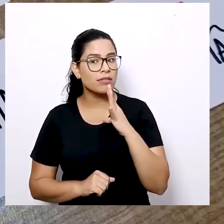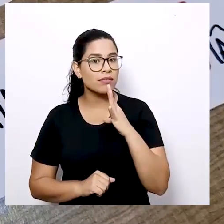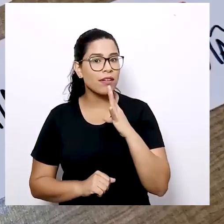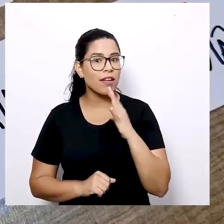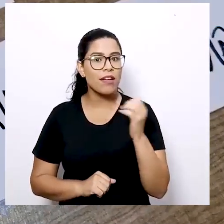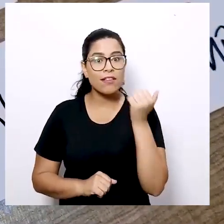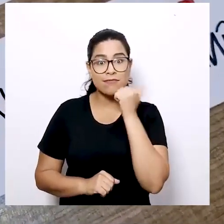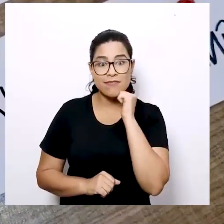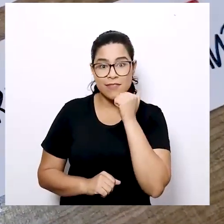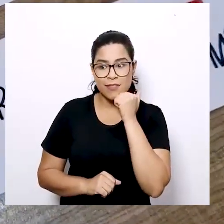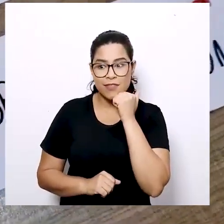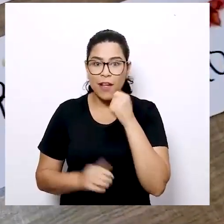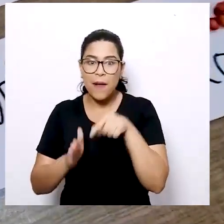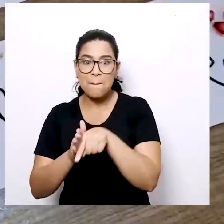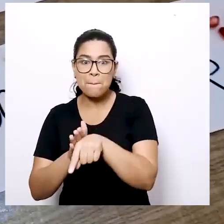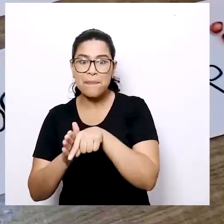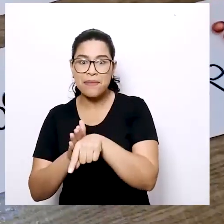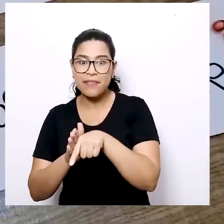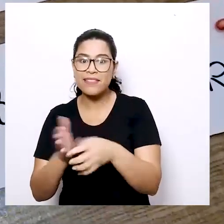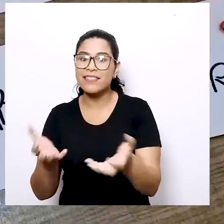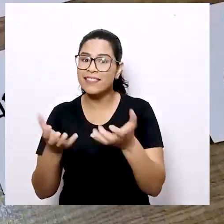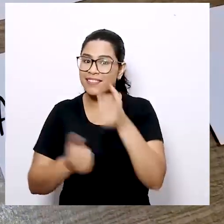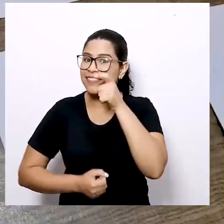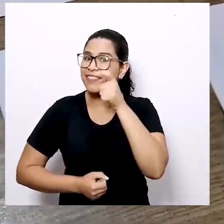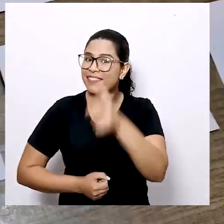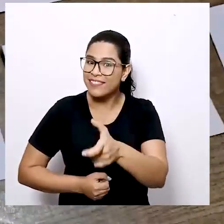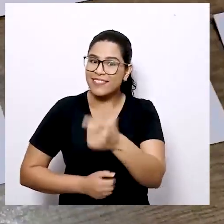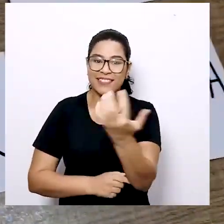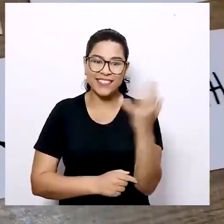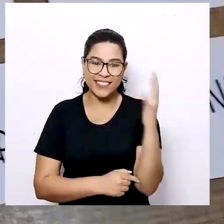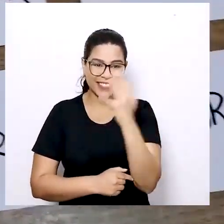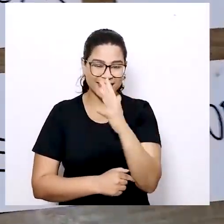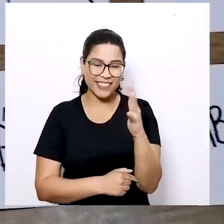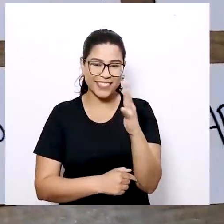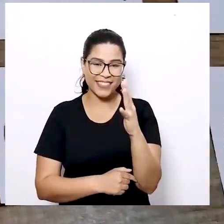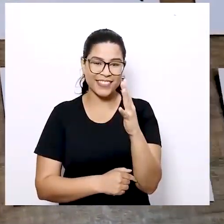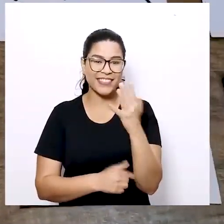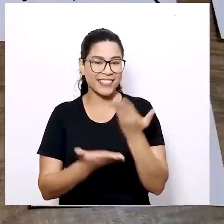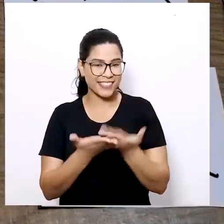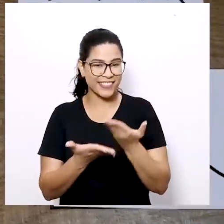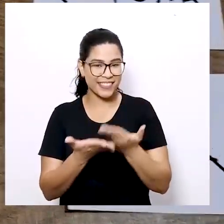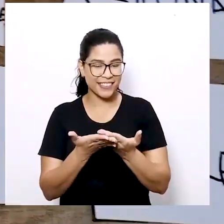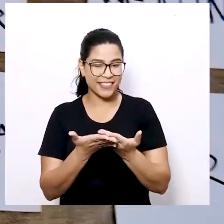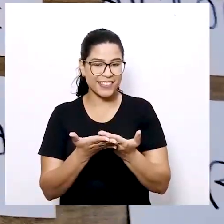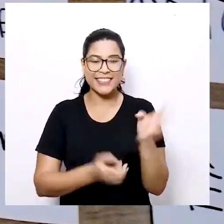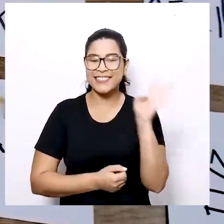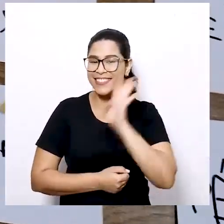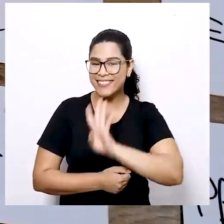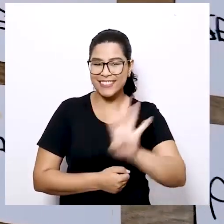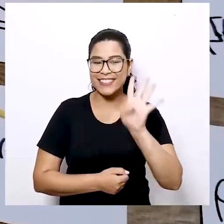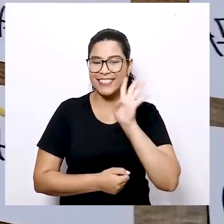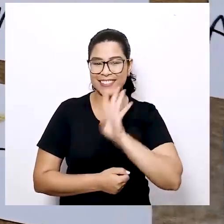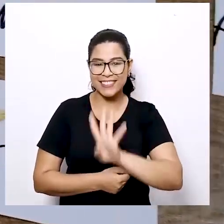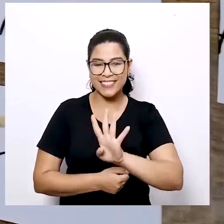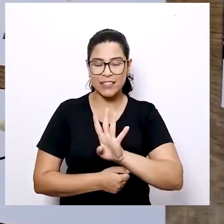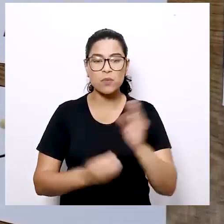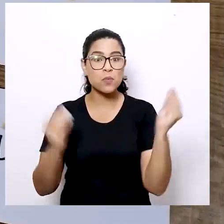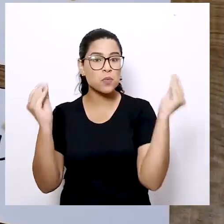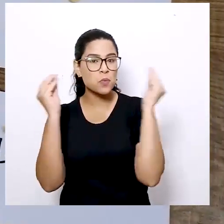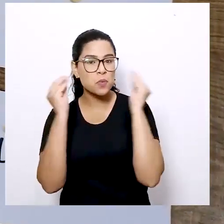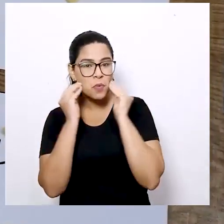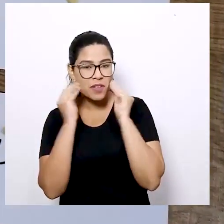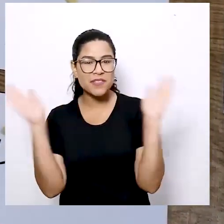muitos botânicos que se interessaram pelas plantas com esse vídeo. Muito legal, né?